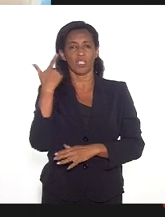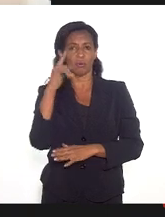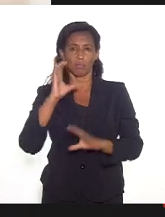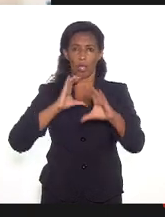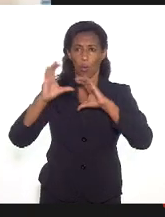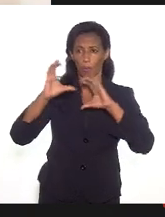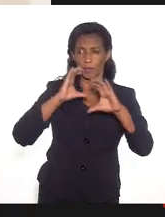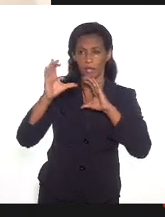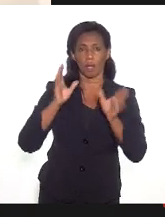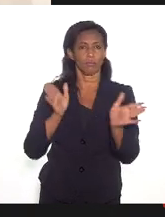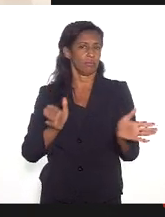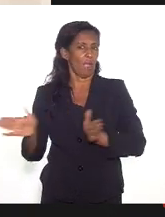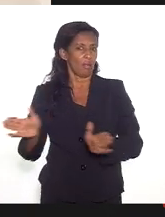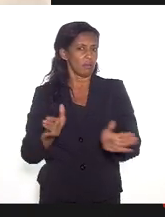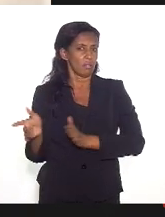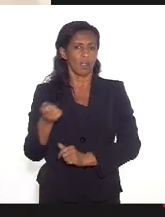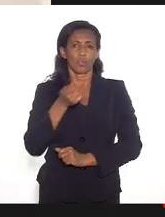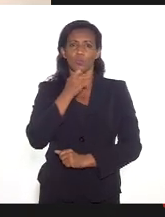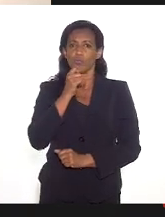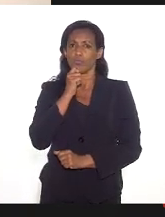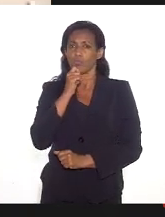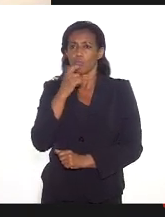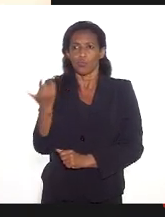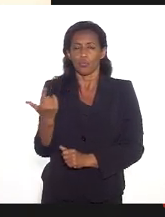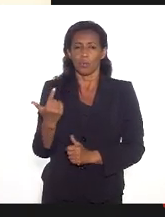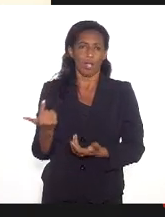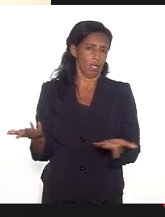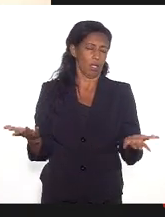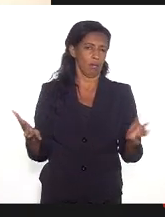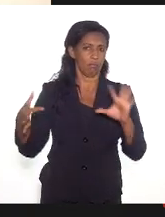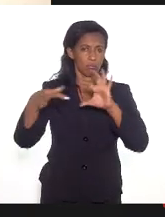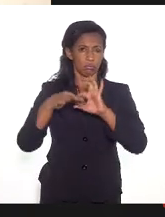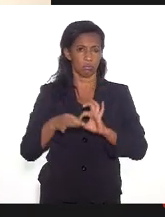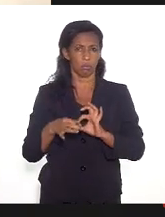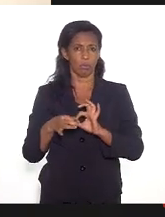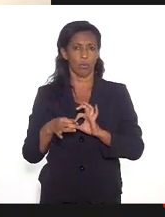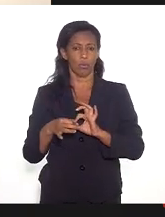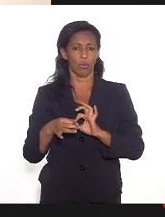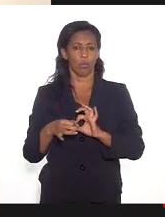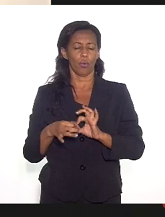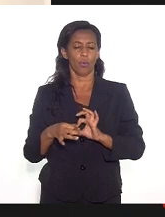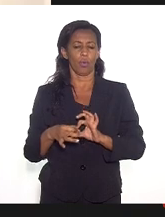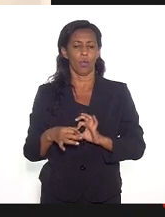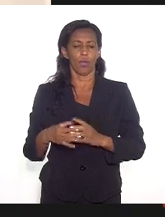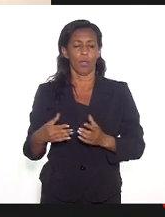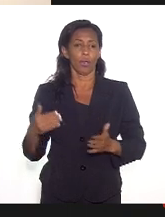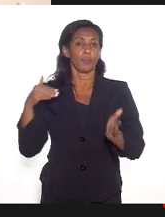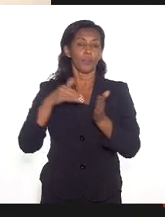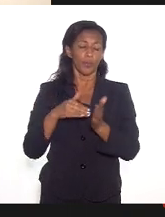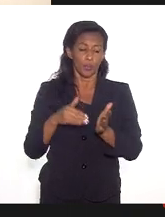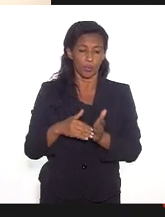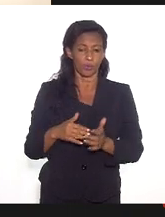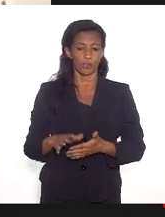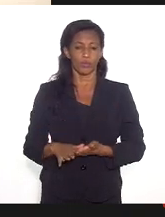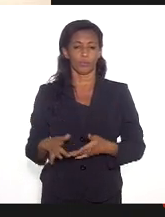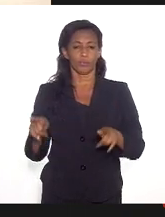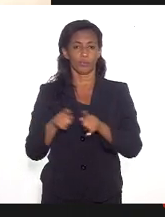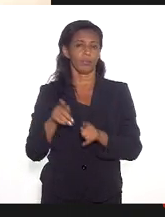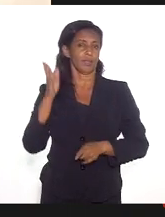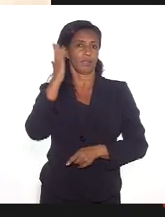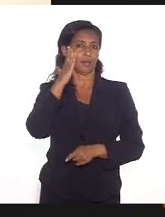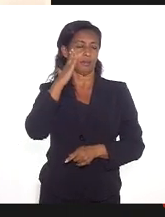tiver acesso, enfim, se não tiver um New Deal para a nossa periferia metropolitana. E, por último, saber